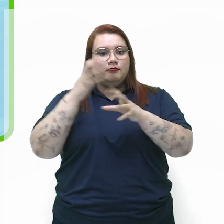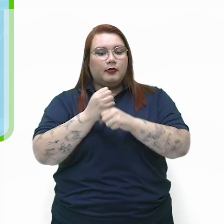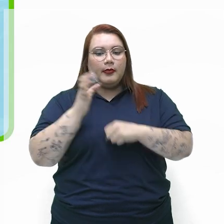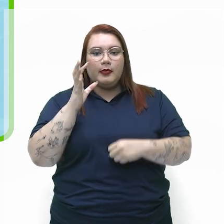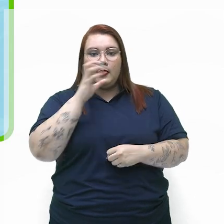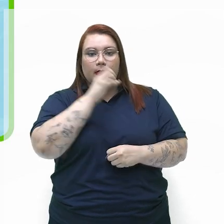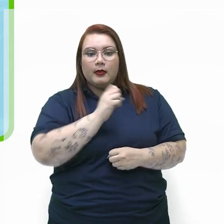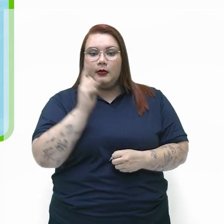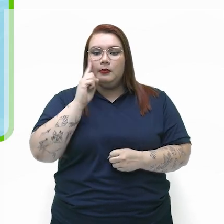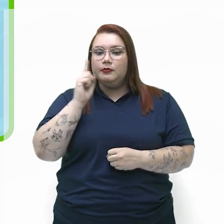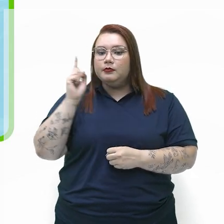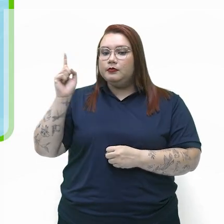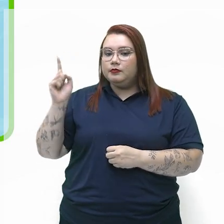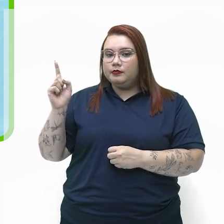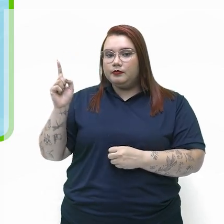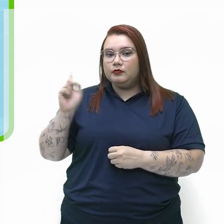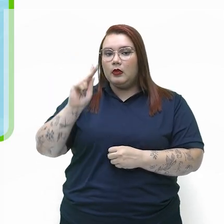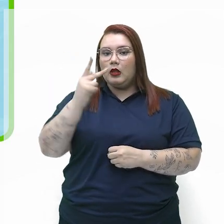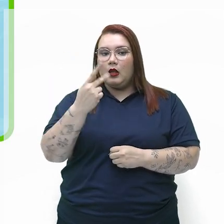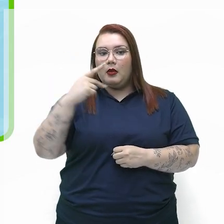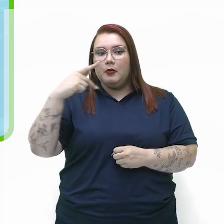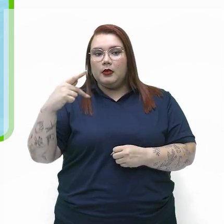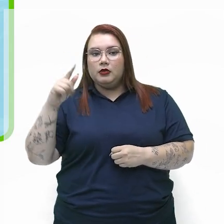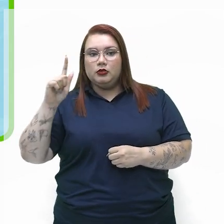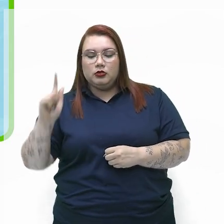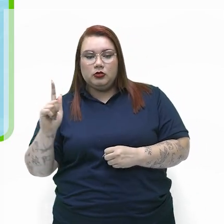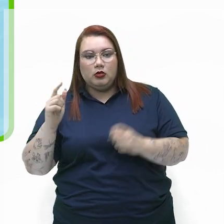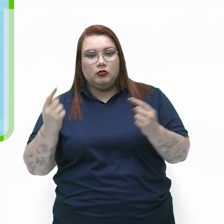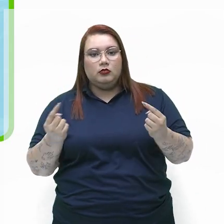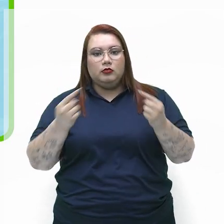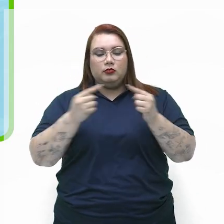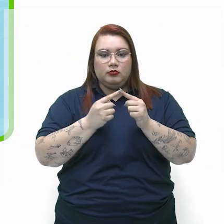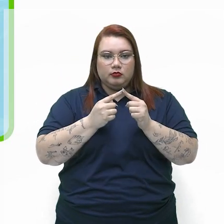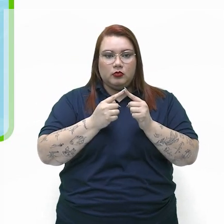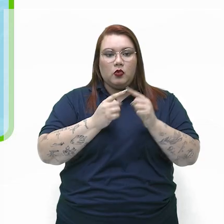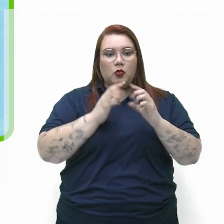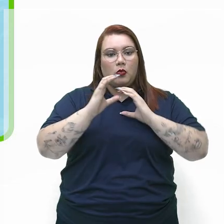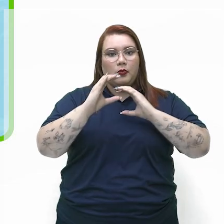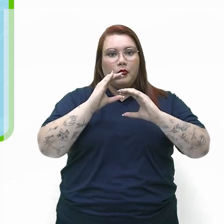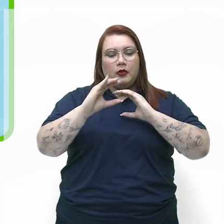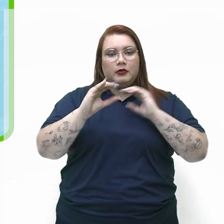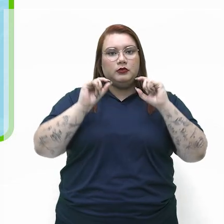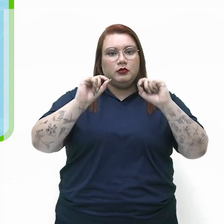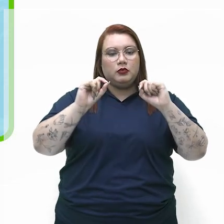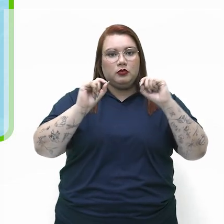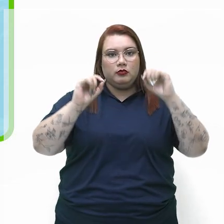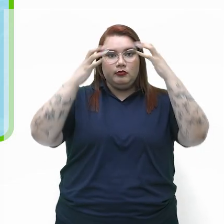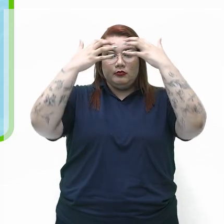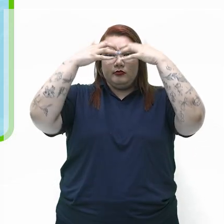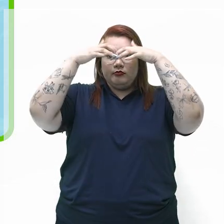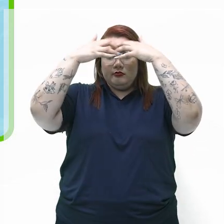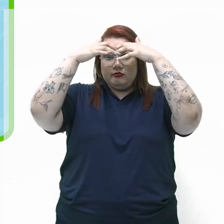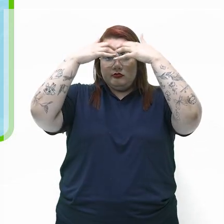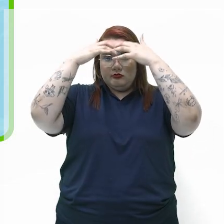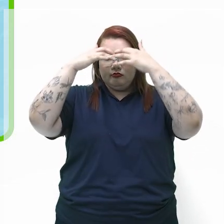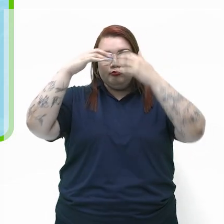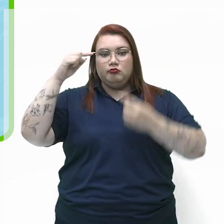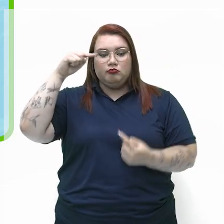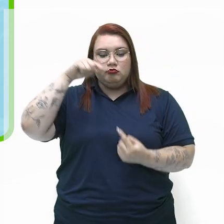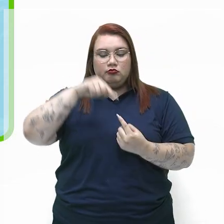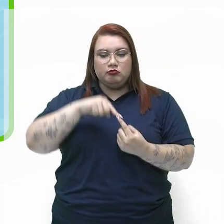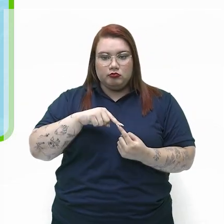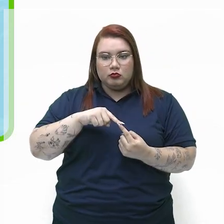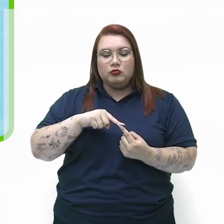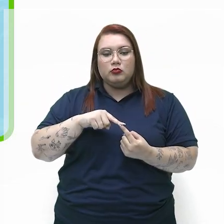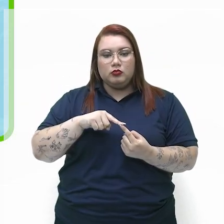relembrar rapidamente aí o eixo HPG, né? Que é o eixo de comunicação entre o hipotálamo, a hipófise e